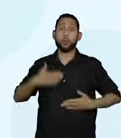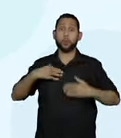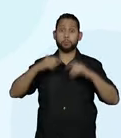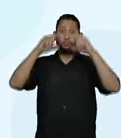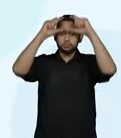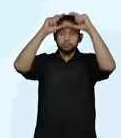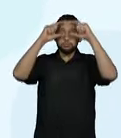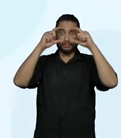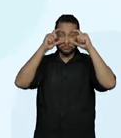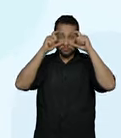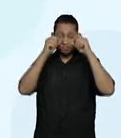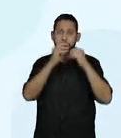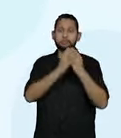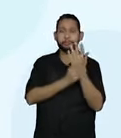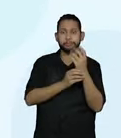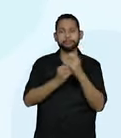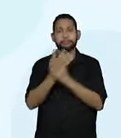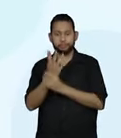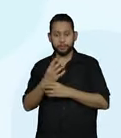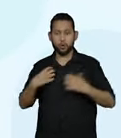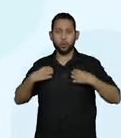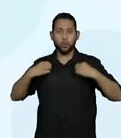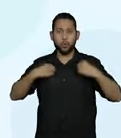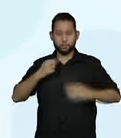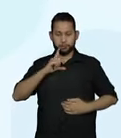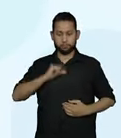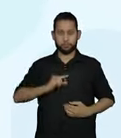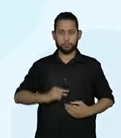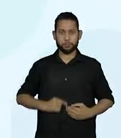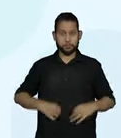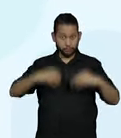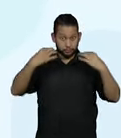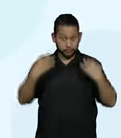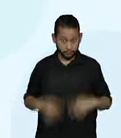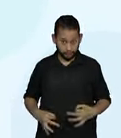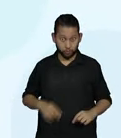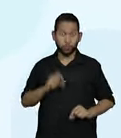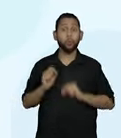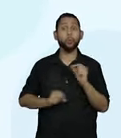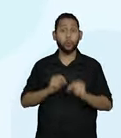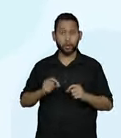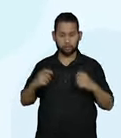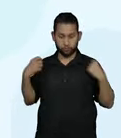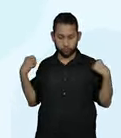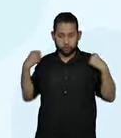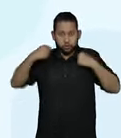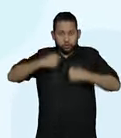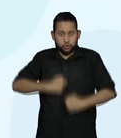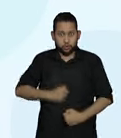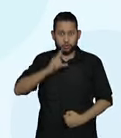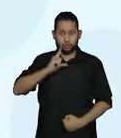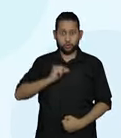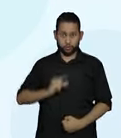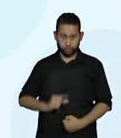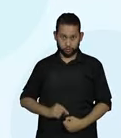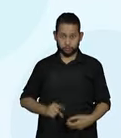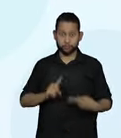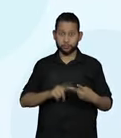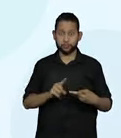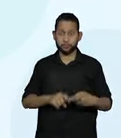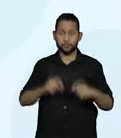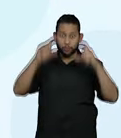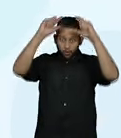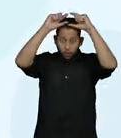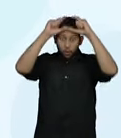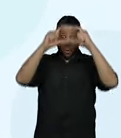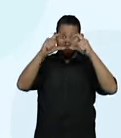laboratório, devemos fazer uso de trajes adequados, entre eles jaleco, óculos de